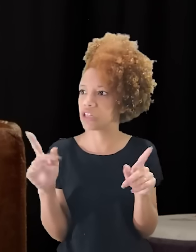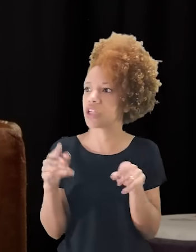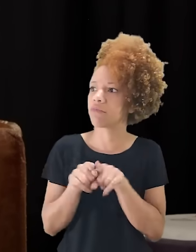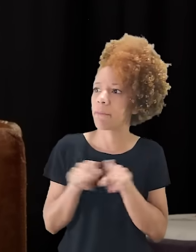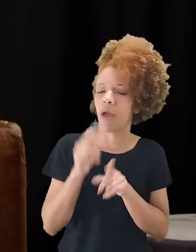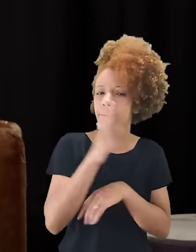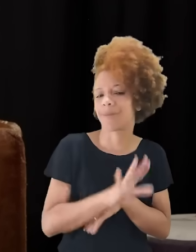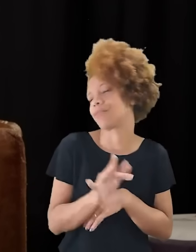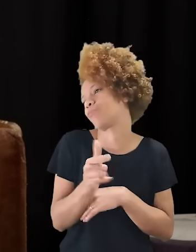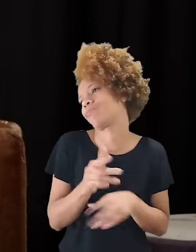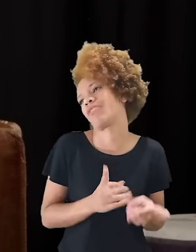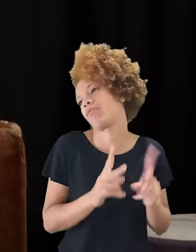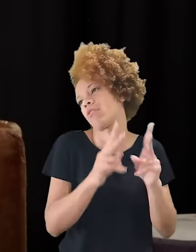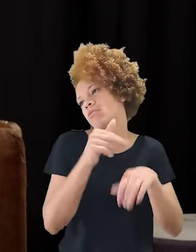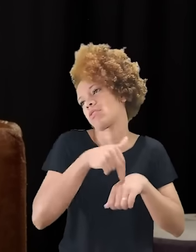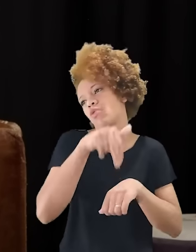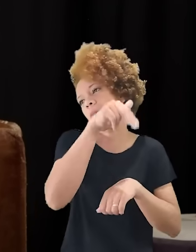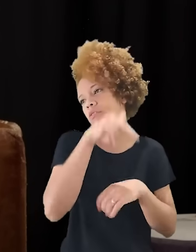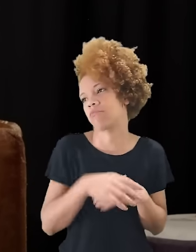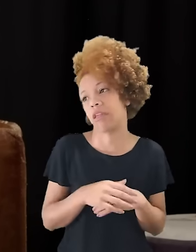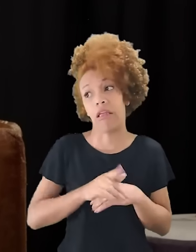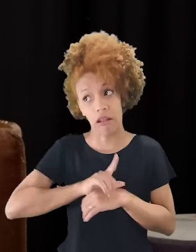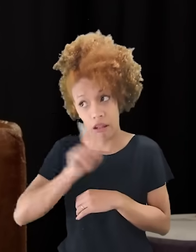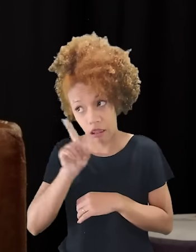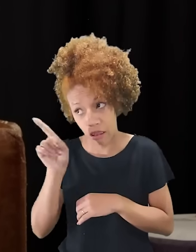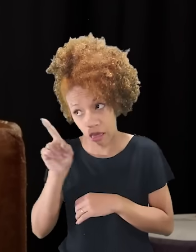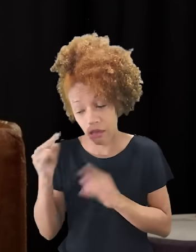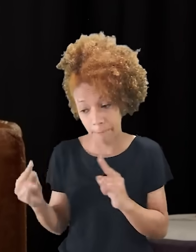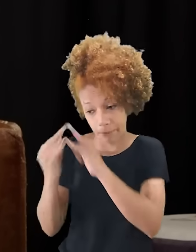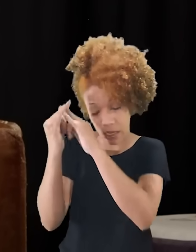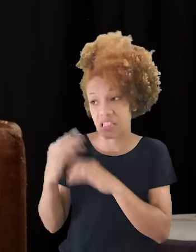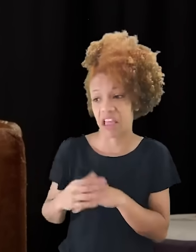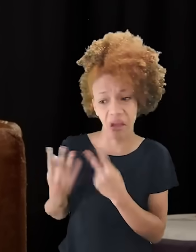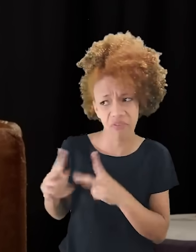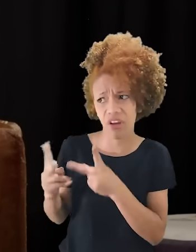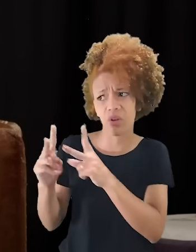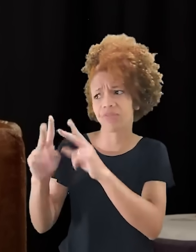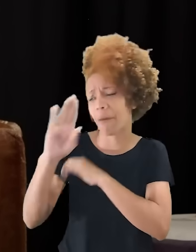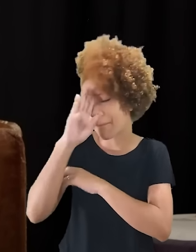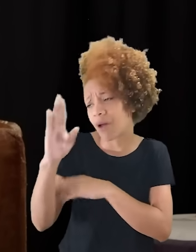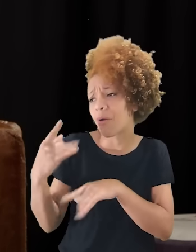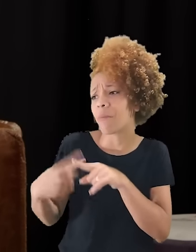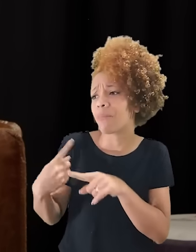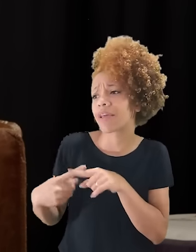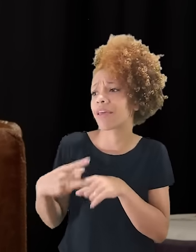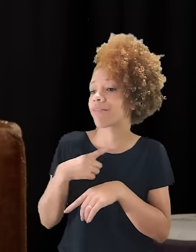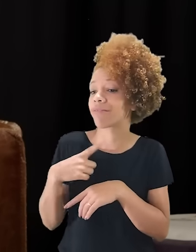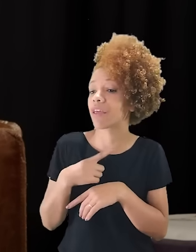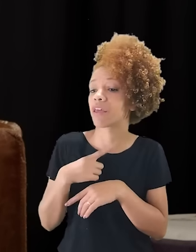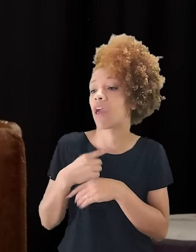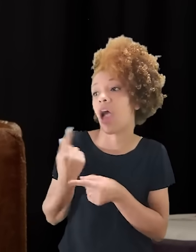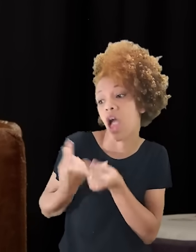o brasileiro não valoriza muito a moda nacional e lá a moda é muito valorizada principalmente por causa do giro do Comércio